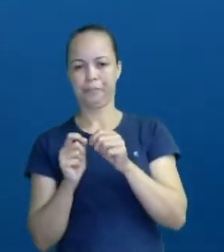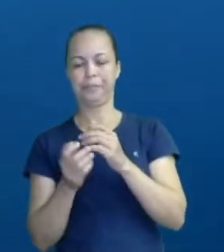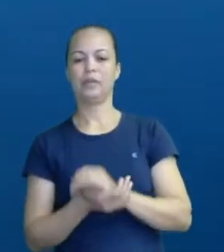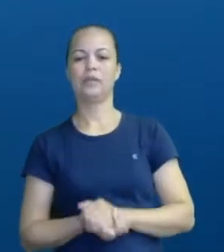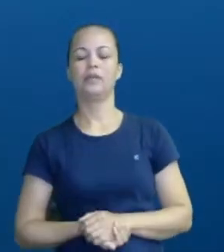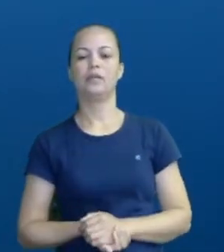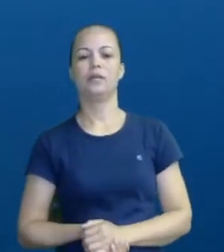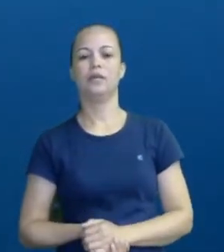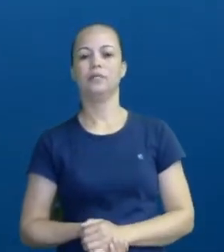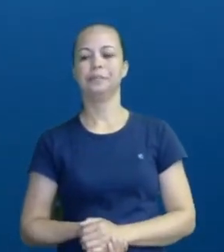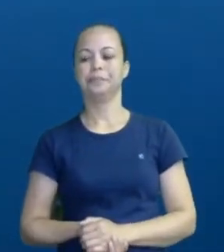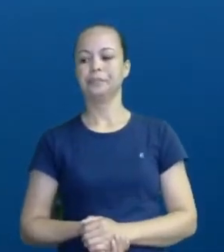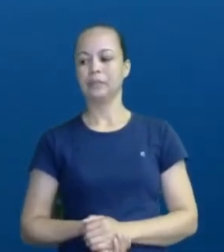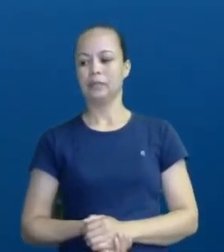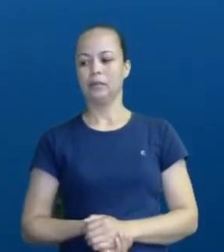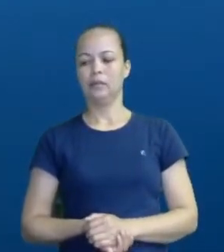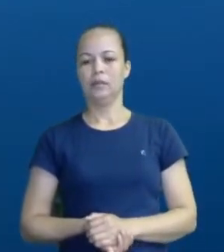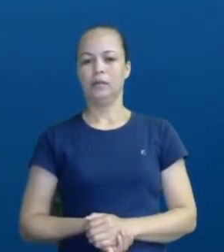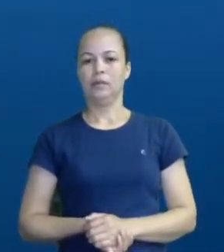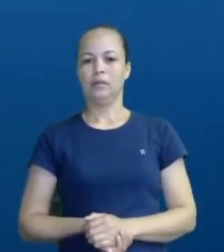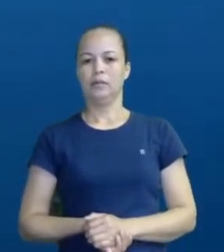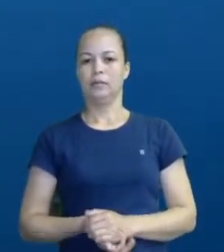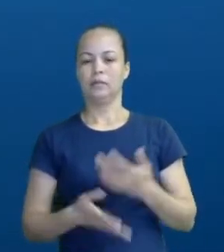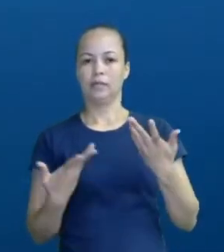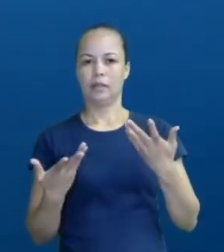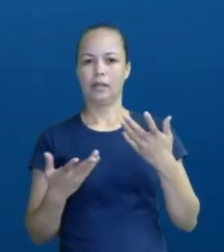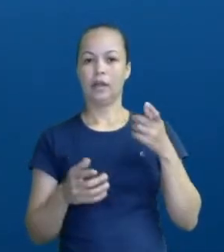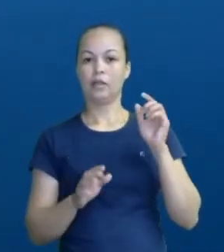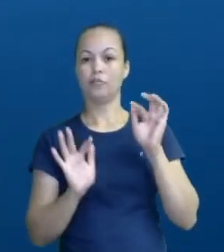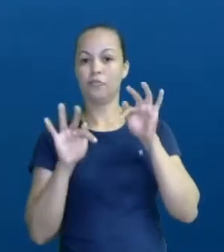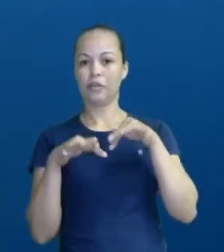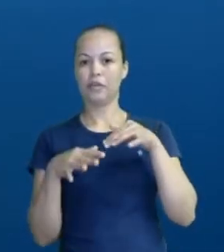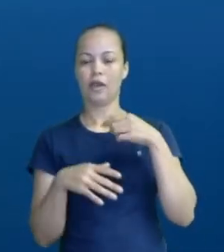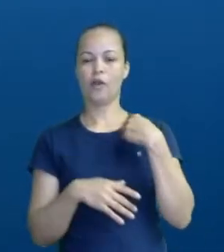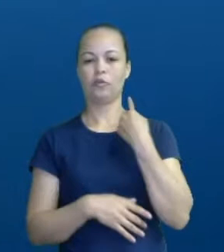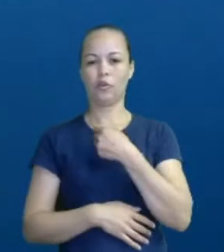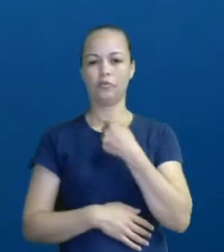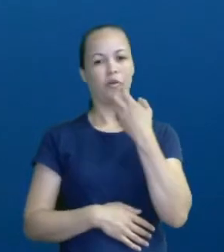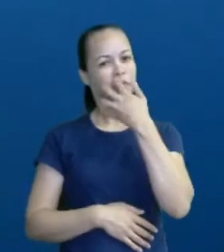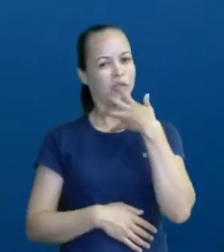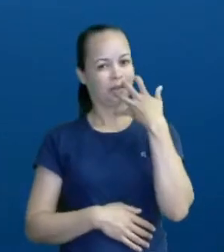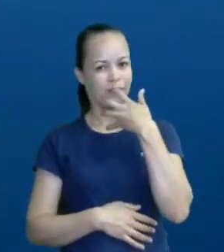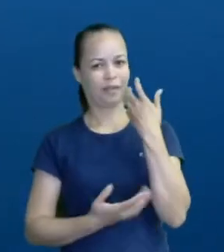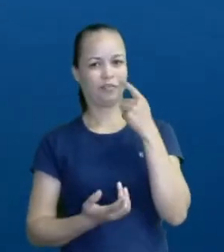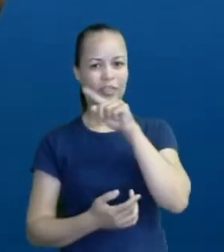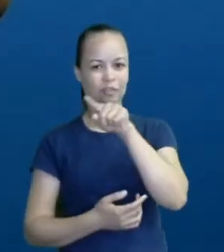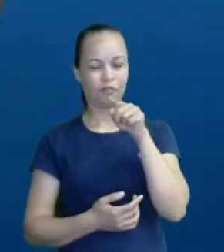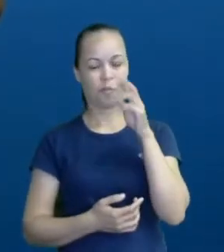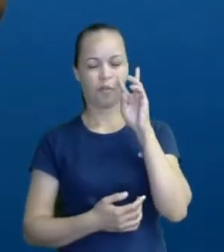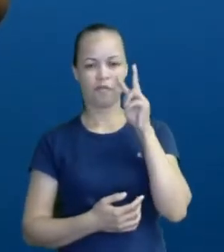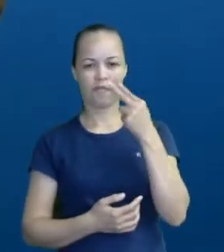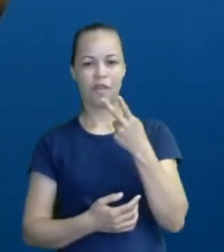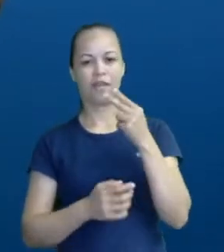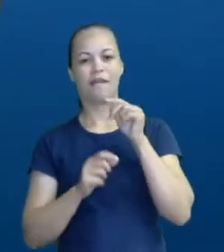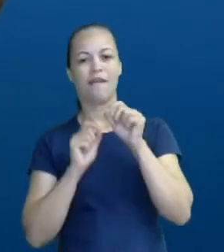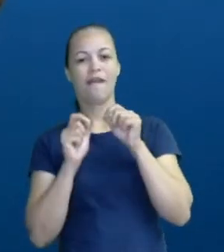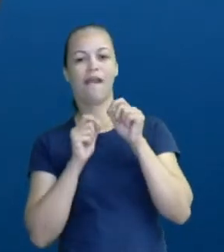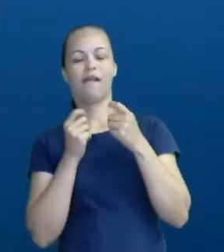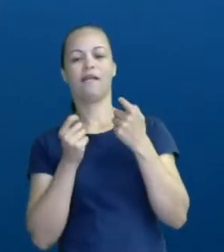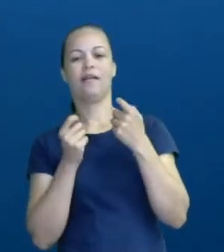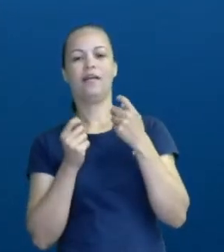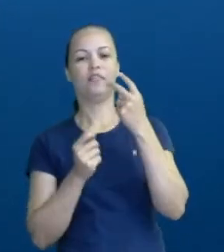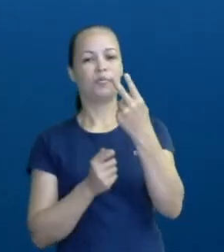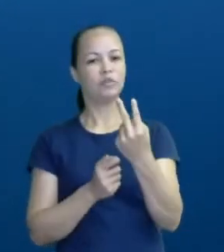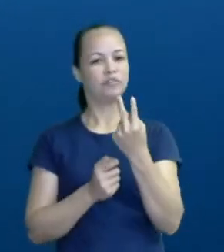Então, aqui, ó, lá do final a gente vai cantar. Vocês vão me ver cantar, tá certo? Não canto bem,